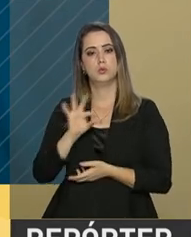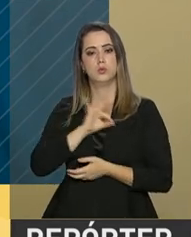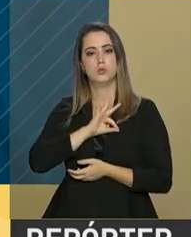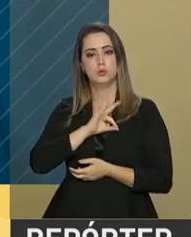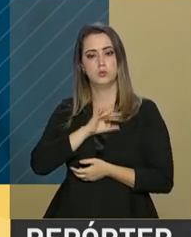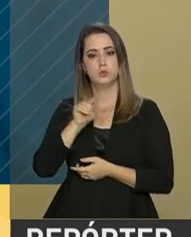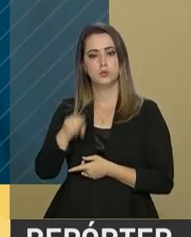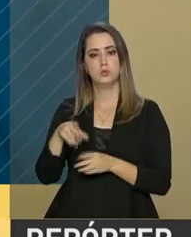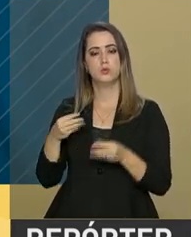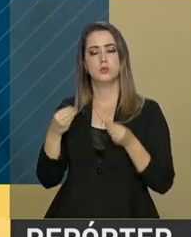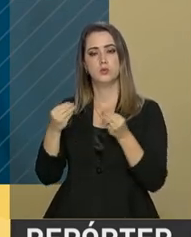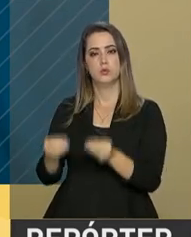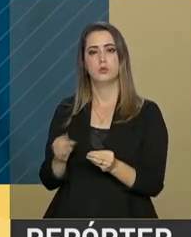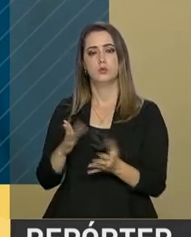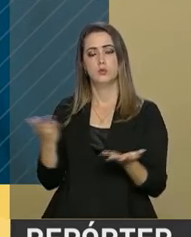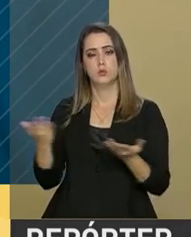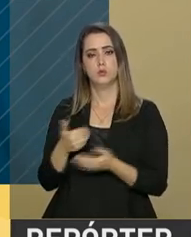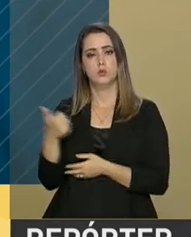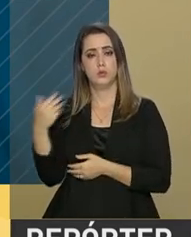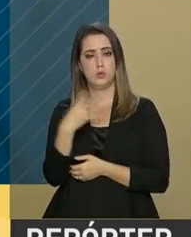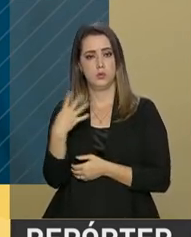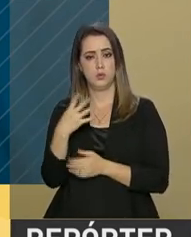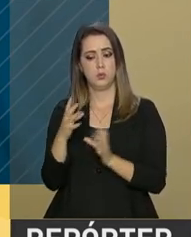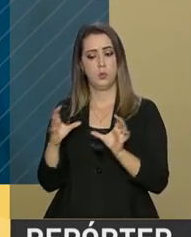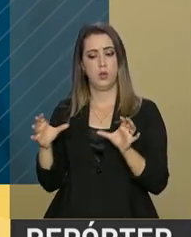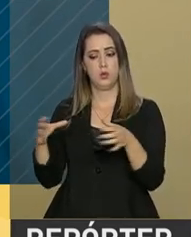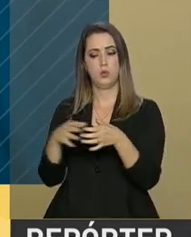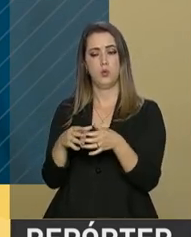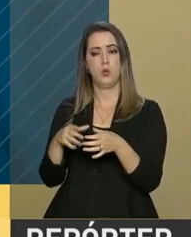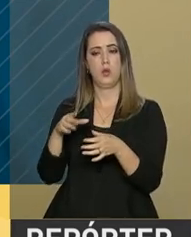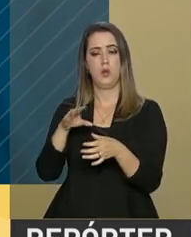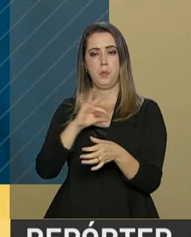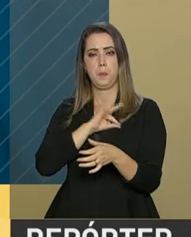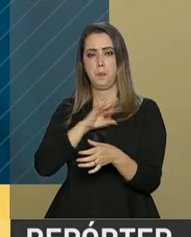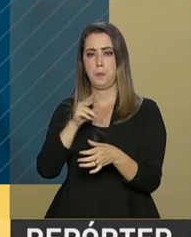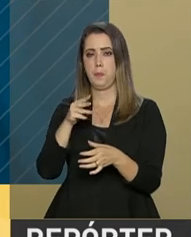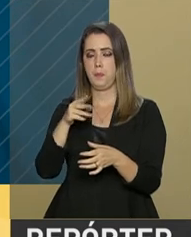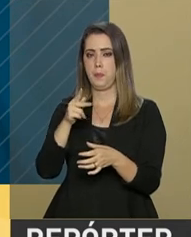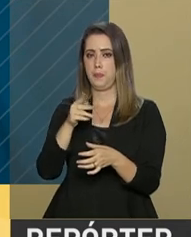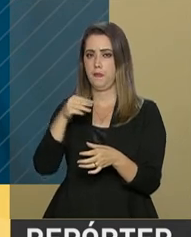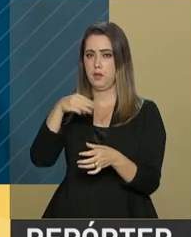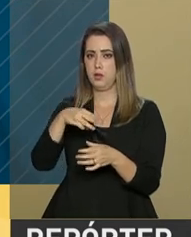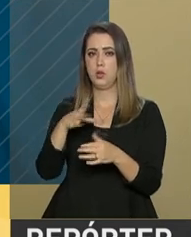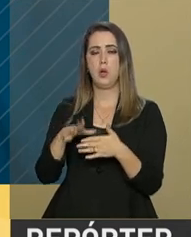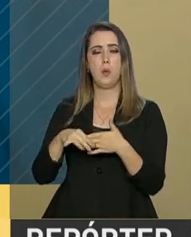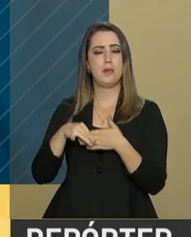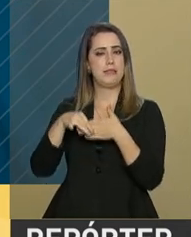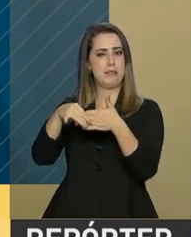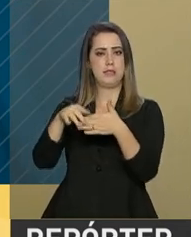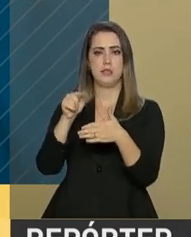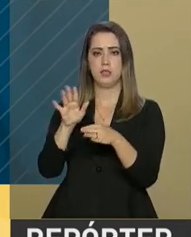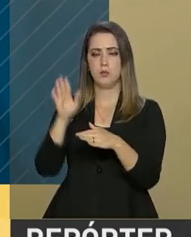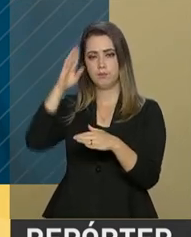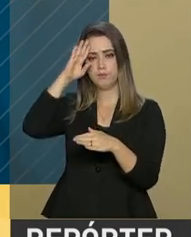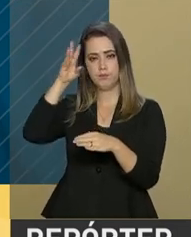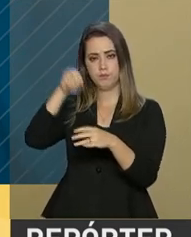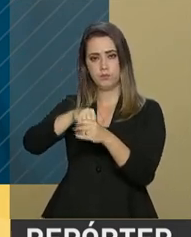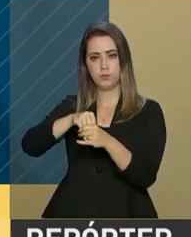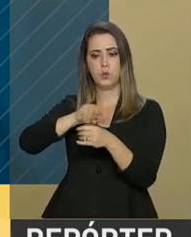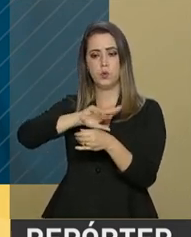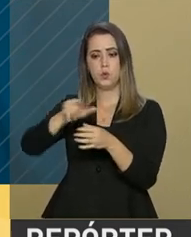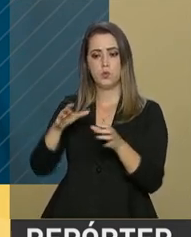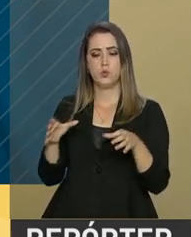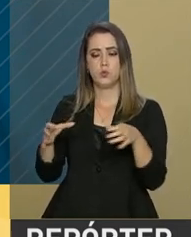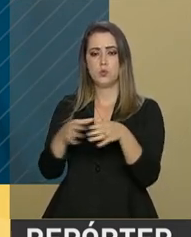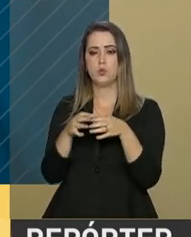foi a foi adotada é o 14º batalhão de polícia militar ele foi adotado como projeto-piloto da intervenção os repetitivos da